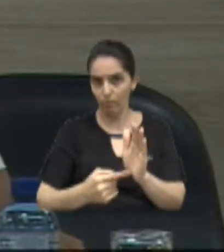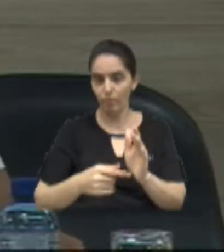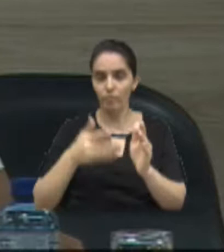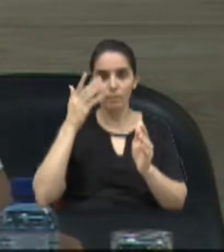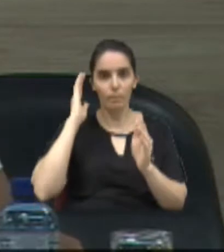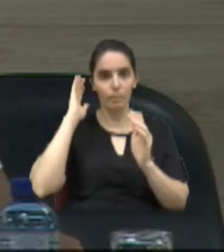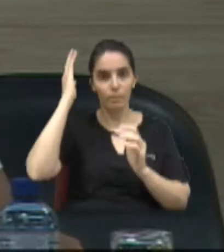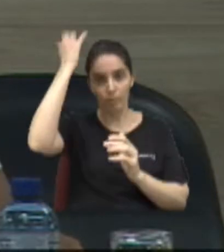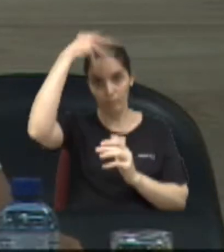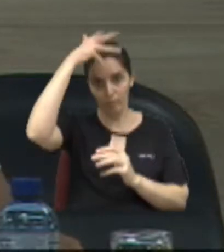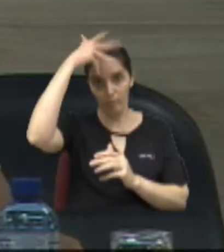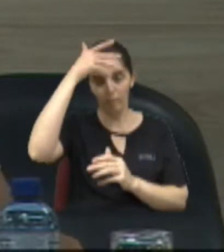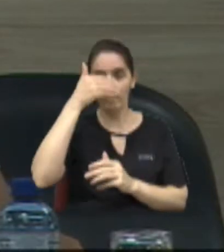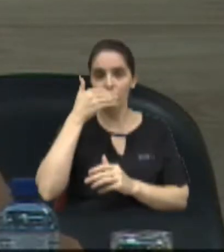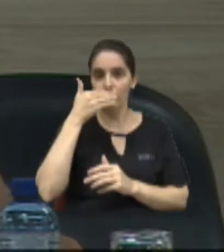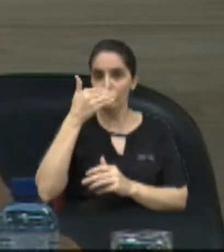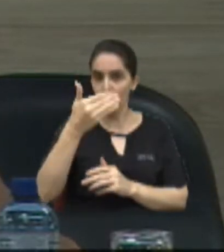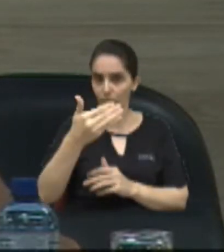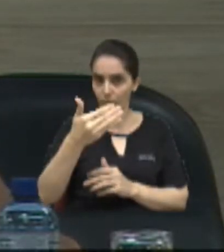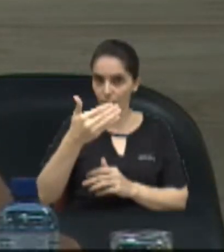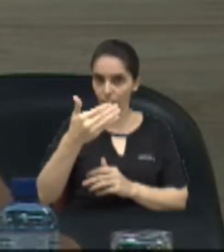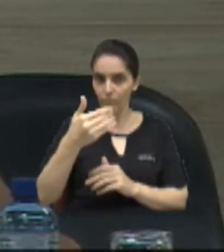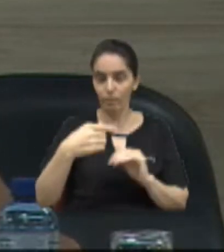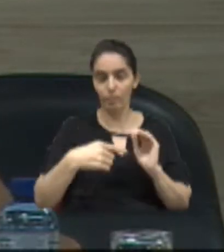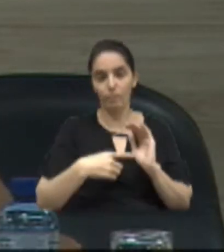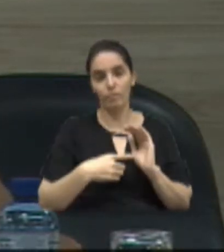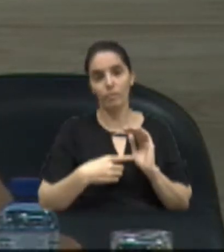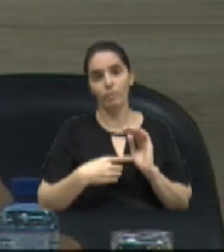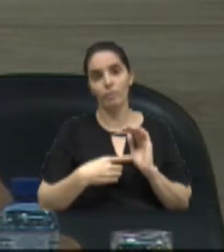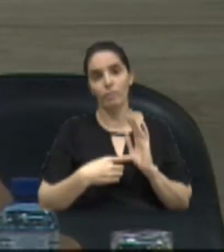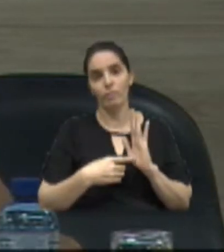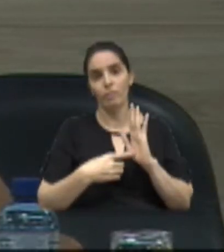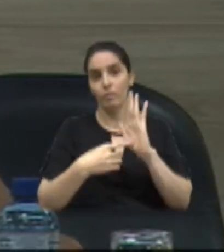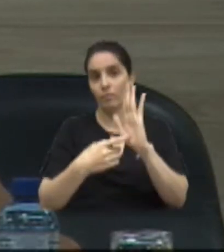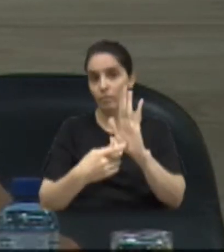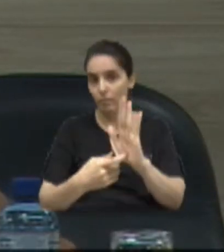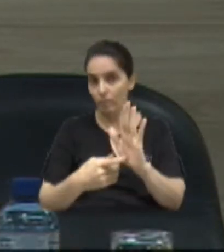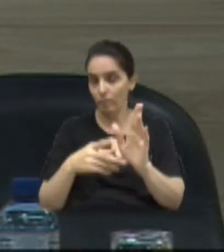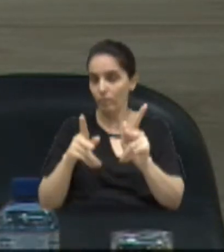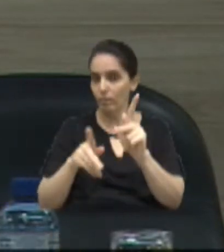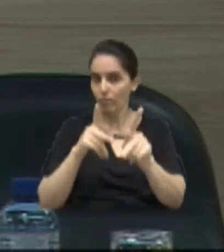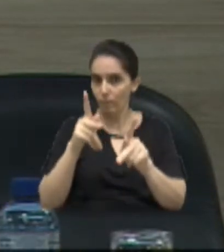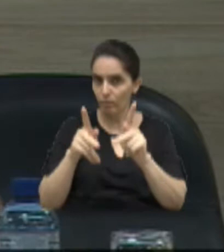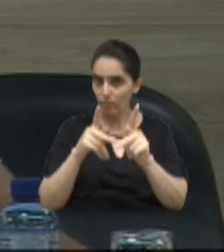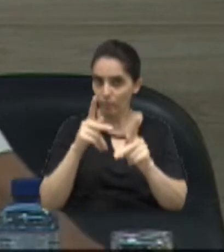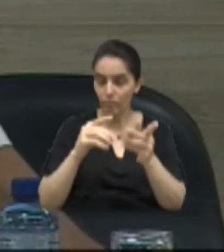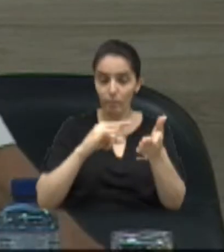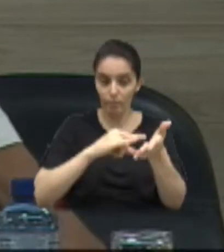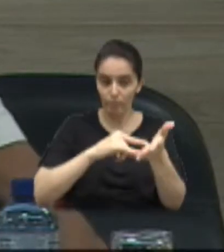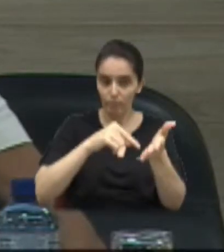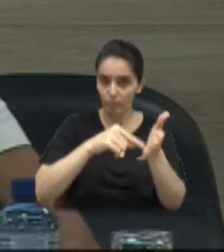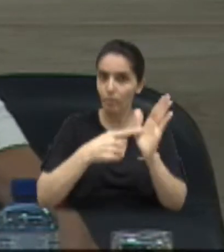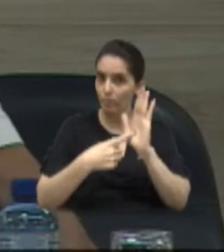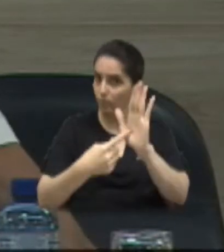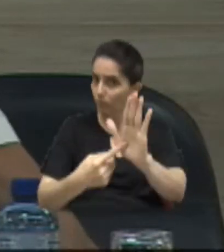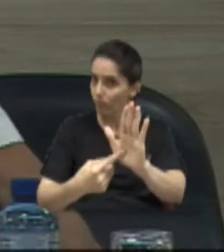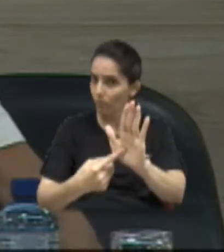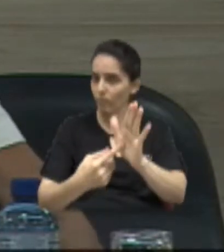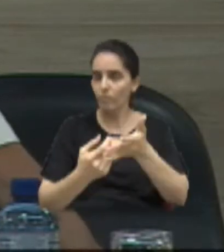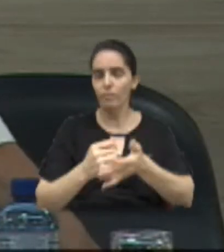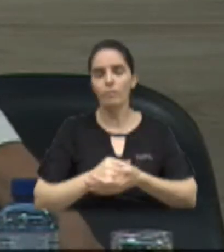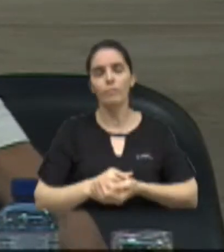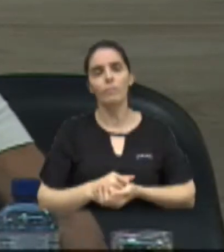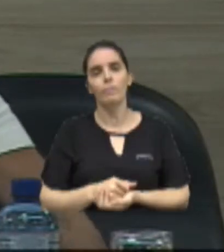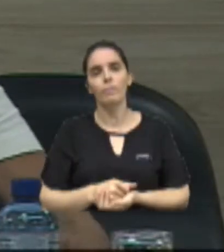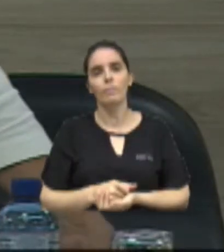levasse a população, aqueles que estavam aqui, o presidente da associação, a quem tenho